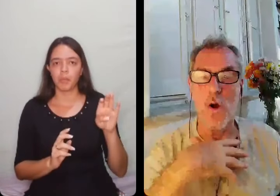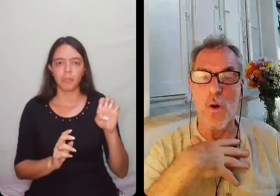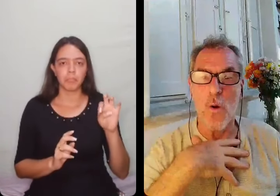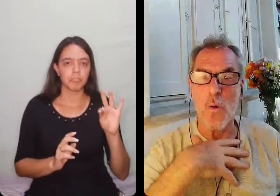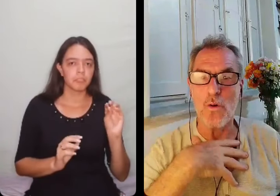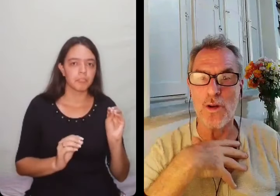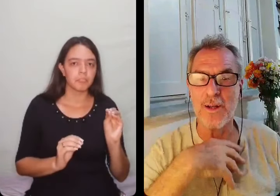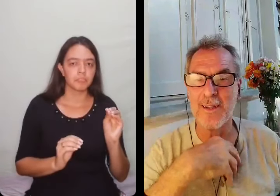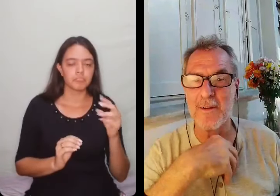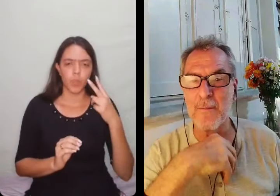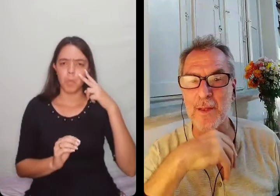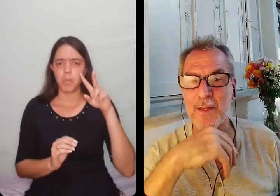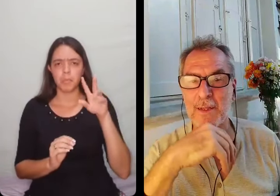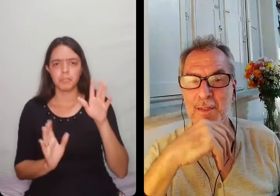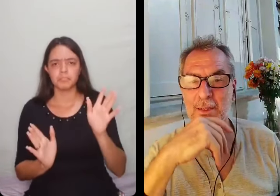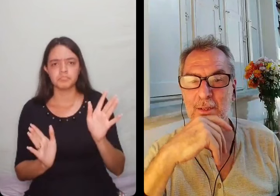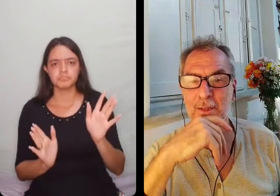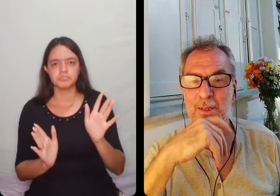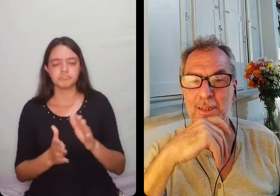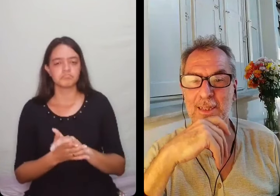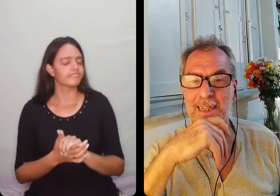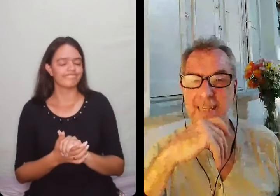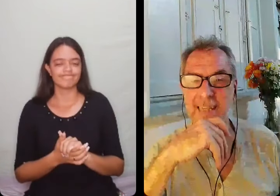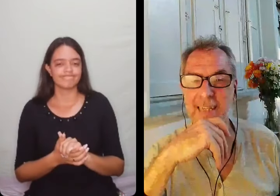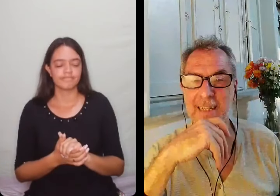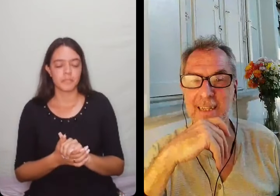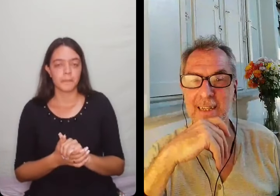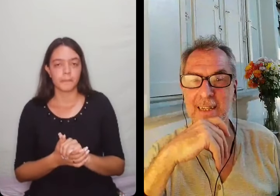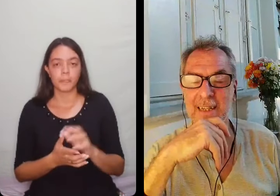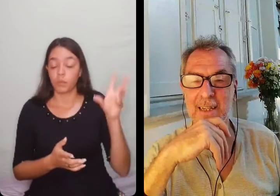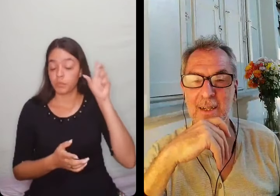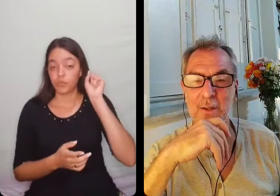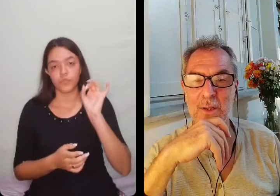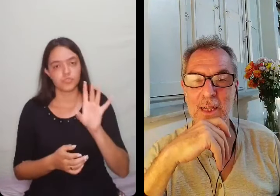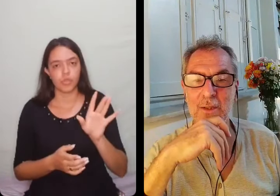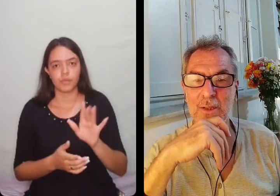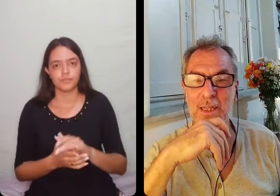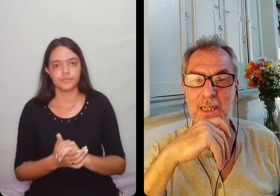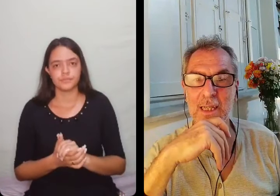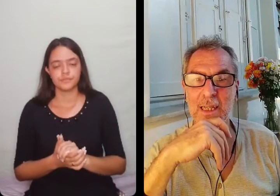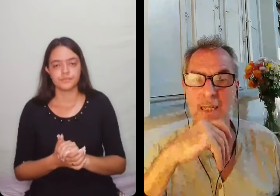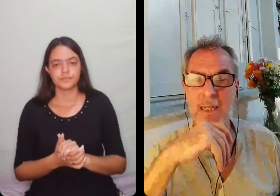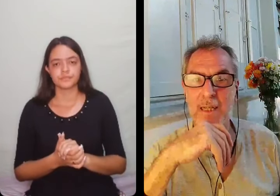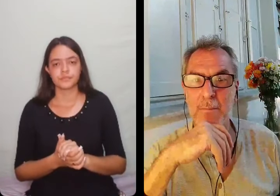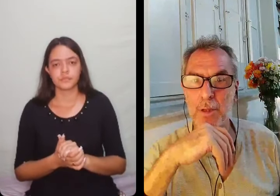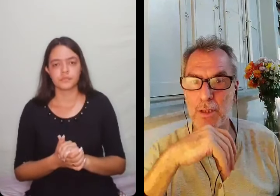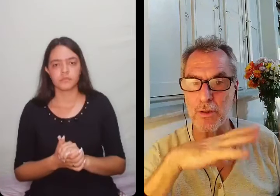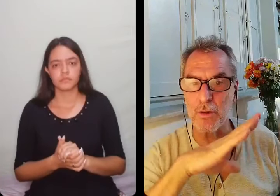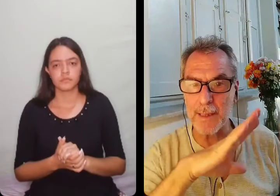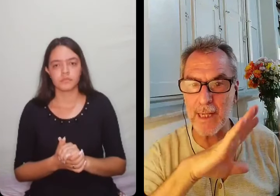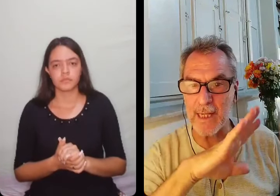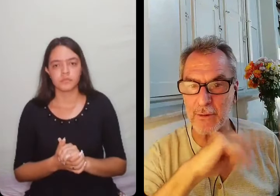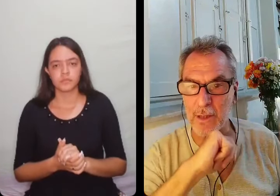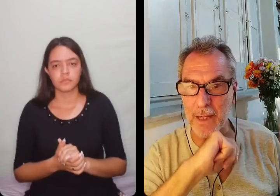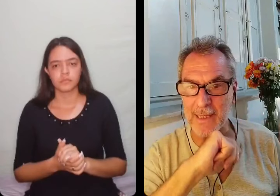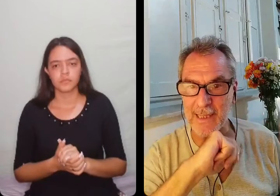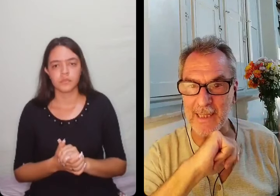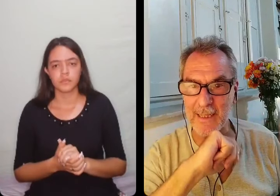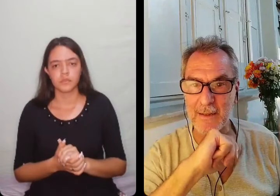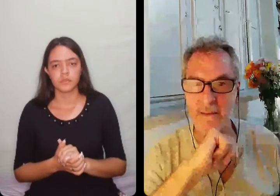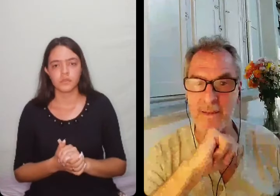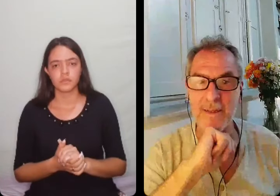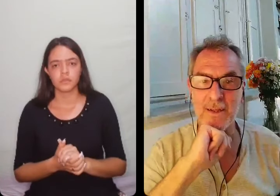Ah, tá bom. Pois eu não tô te vendo, mas tô te ouvindo. Tá. Ok, não sei o Não, mas eu tô te vendo. tô com bateria, eu